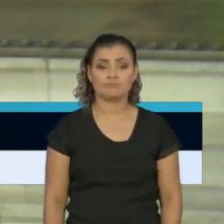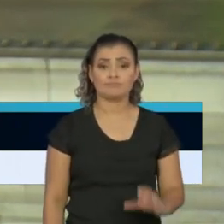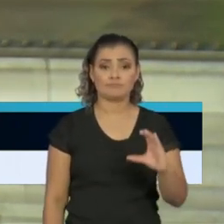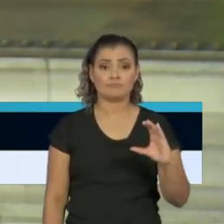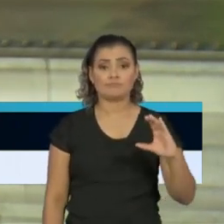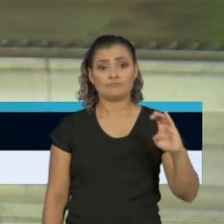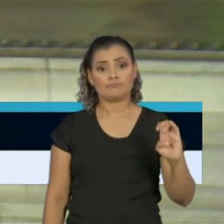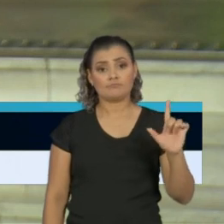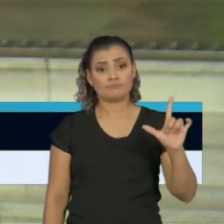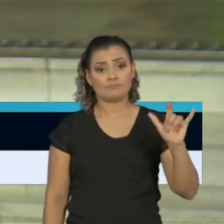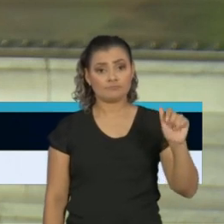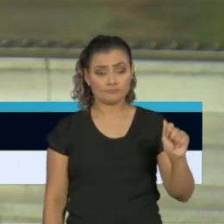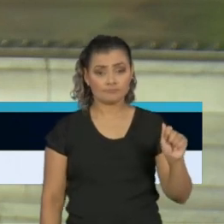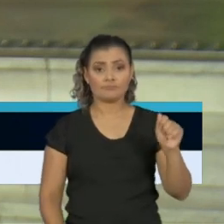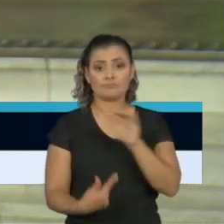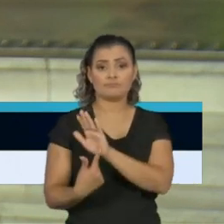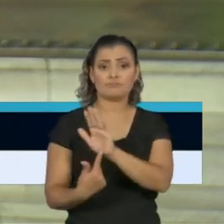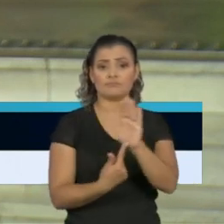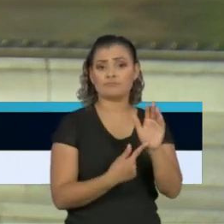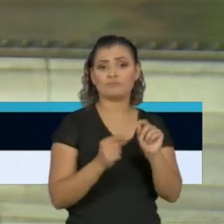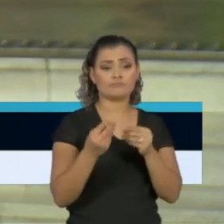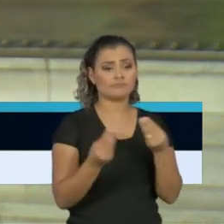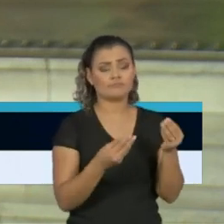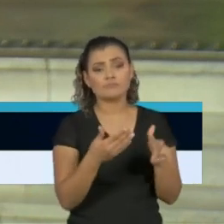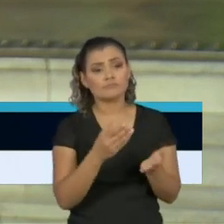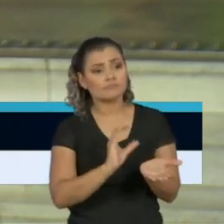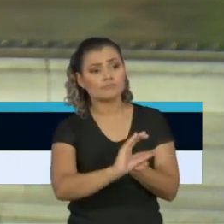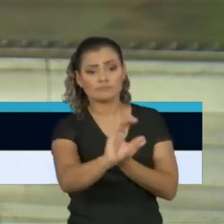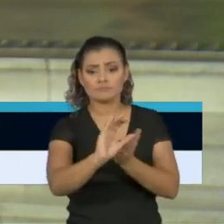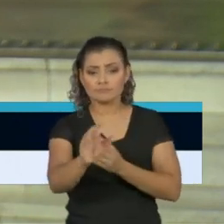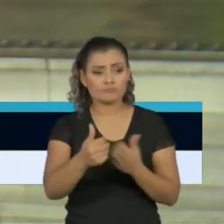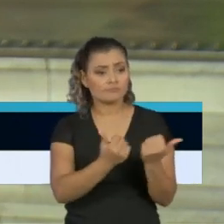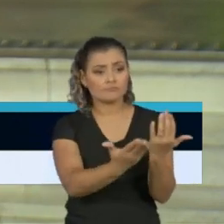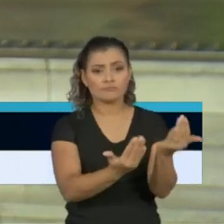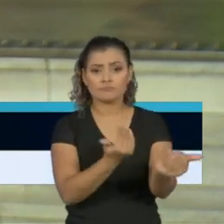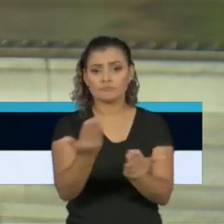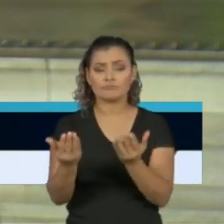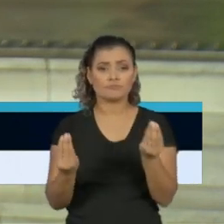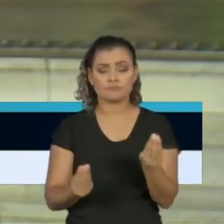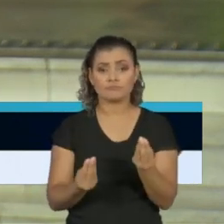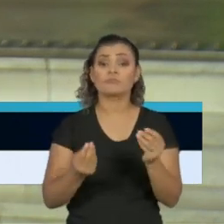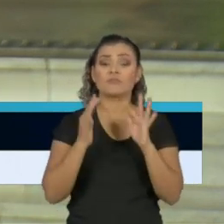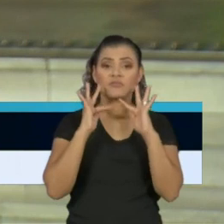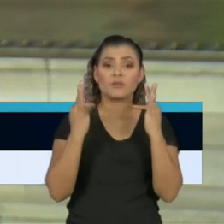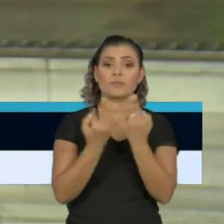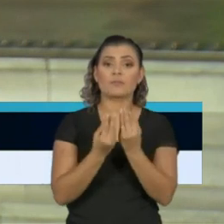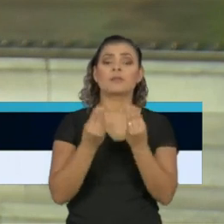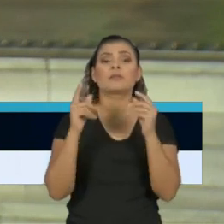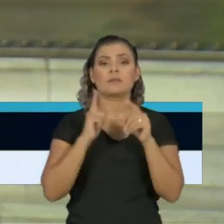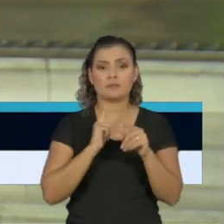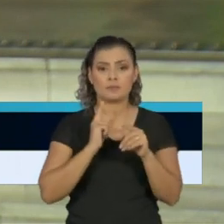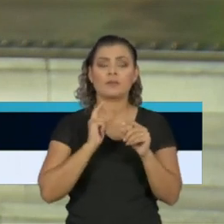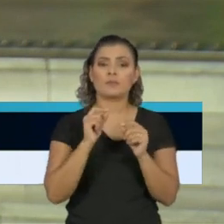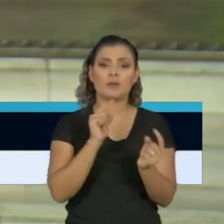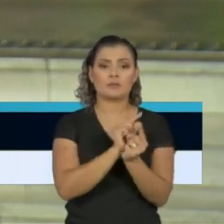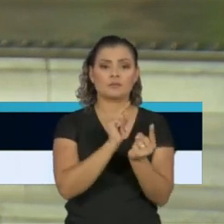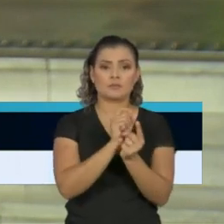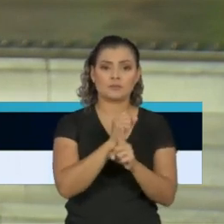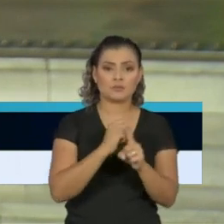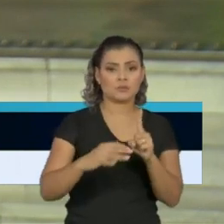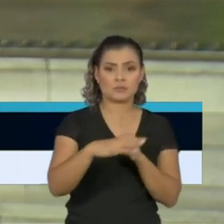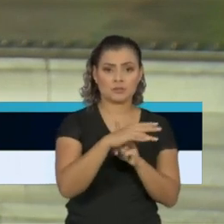vai explicar a forma da distribuição. As famílias são aquelas registradas no Cadastro Federal de Programas de Assistência